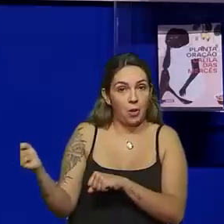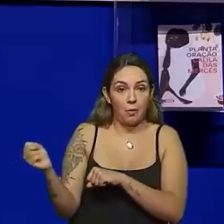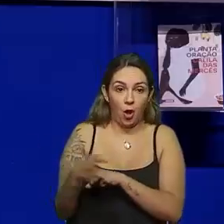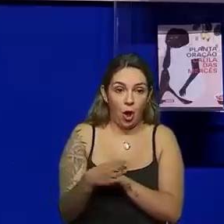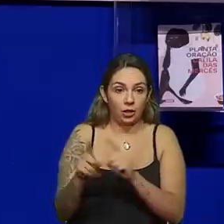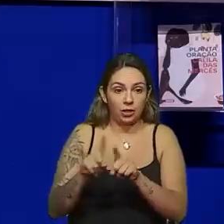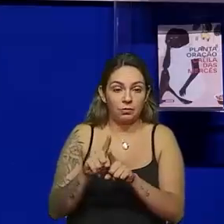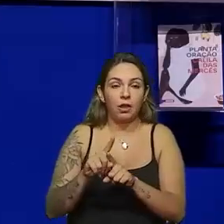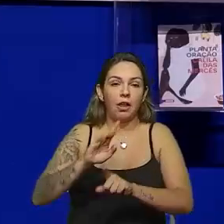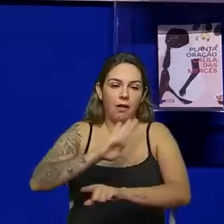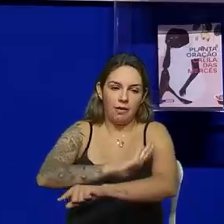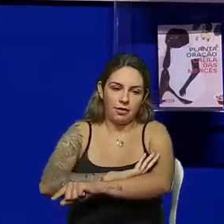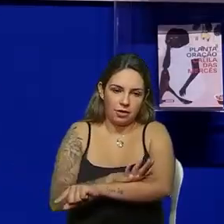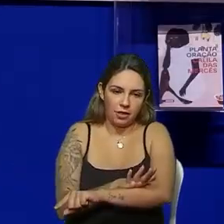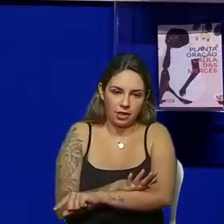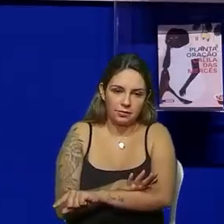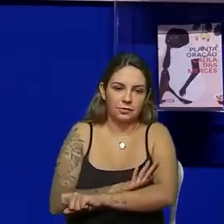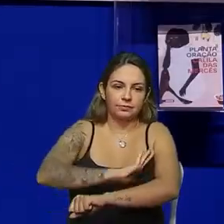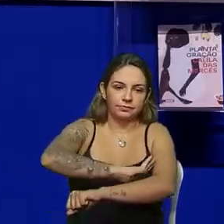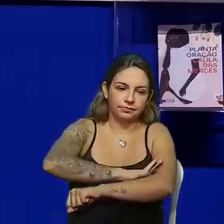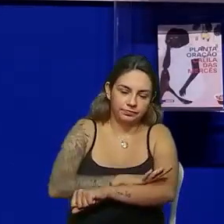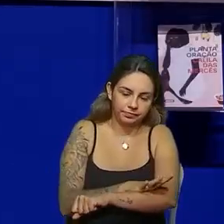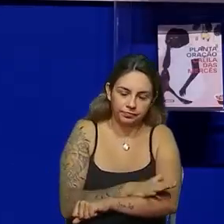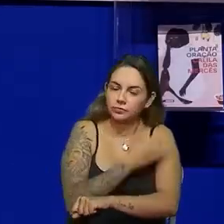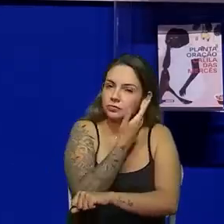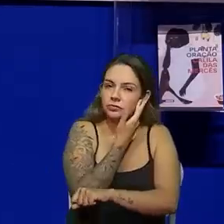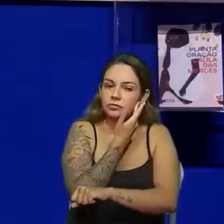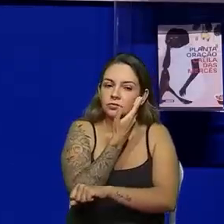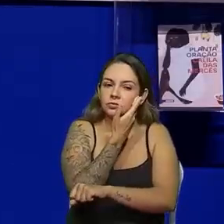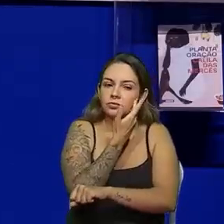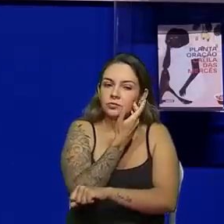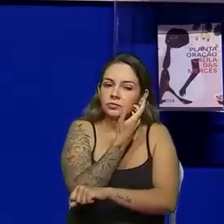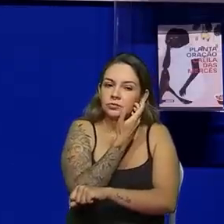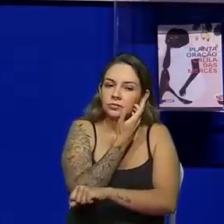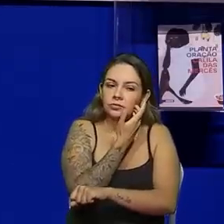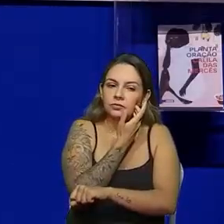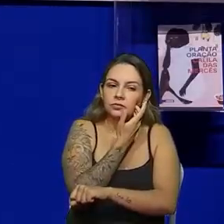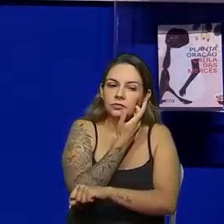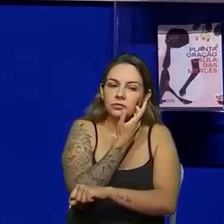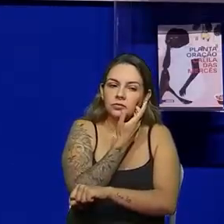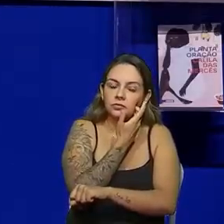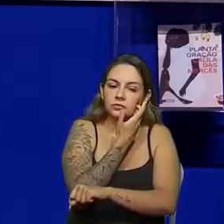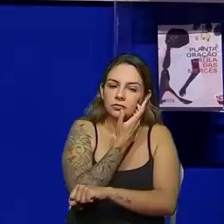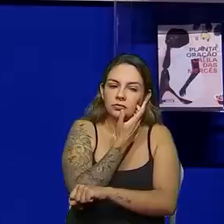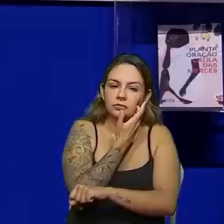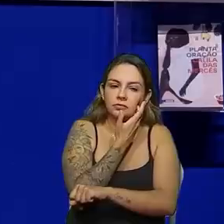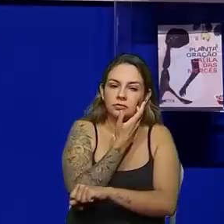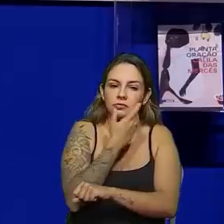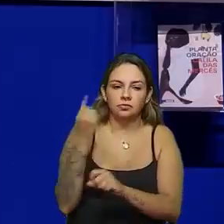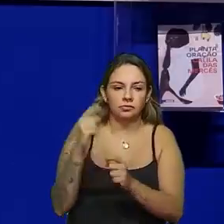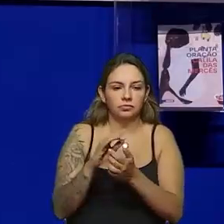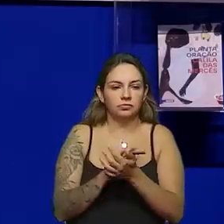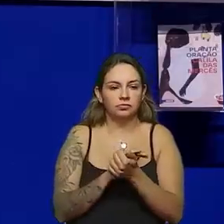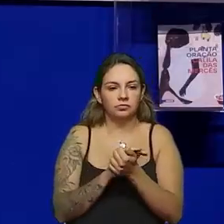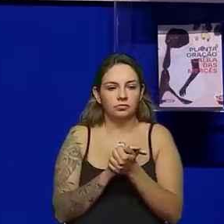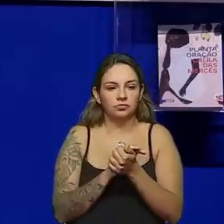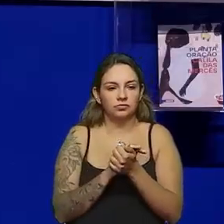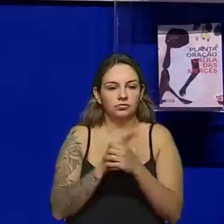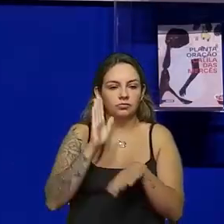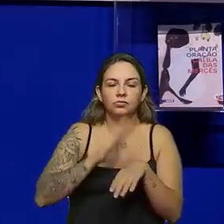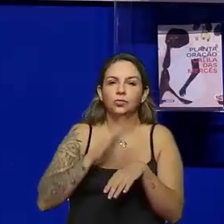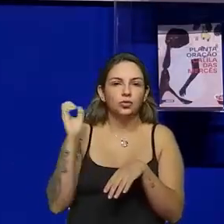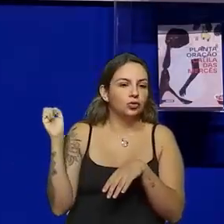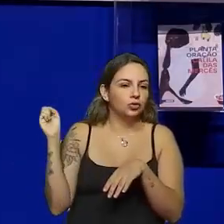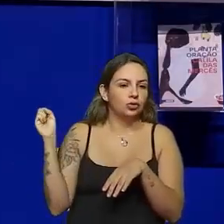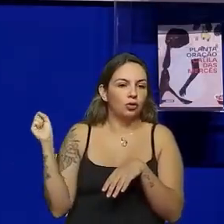moderno e tem o racismo. Um dos racismos, dito por várias lideranças estrangeiras antirracistas, né, mais